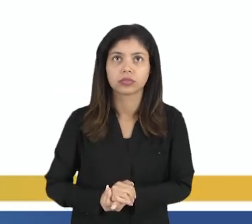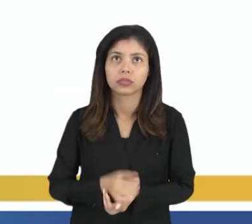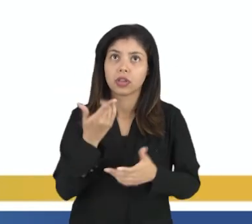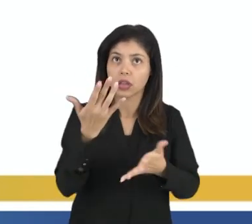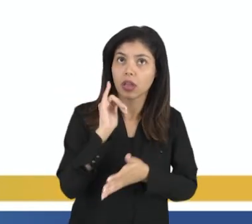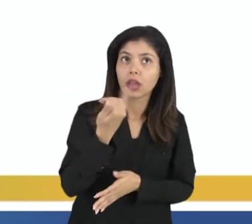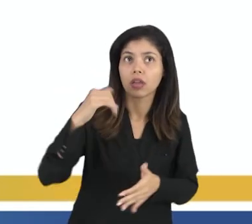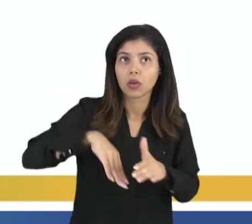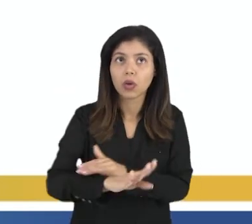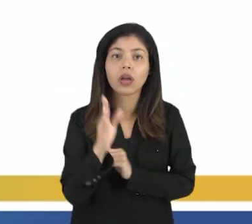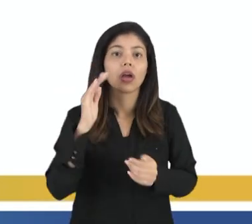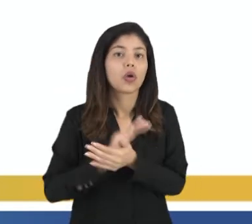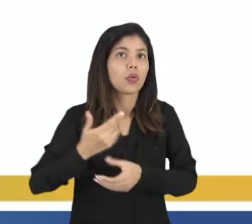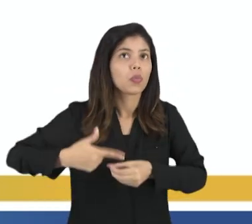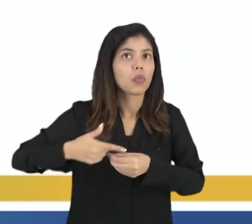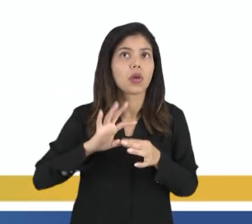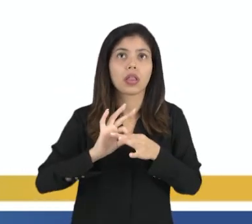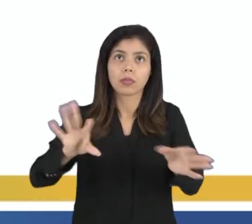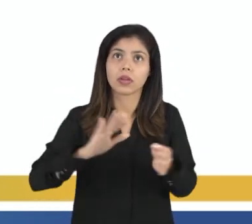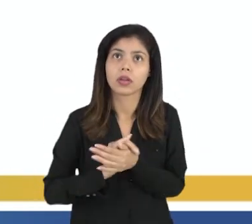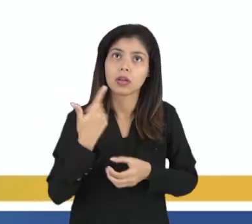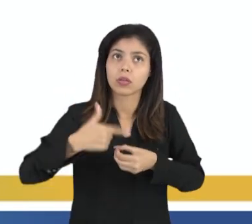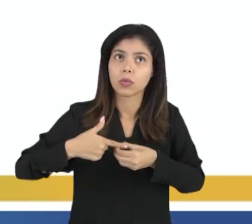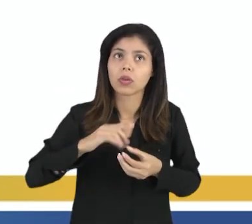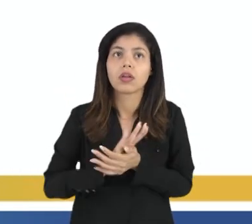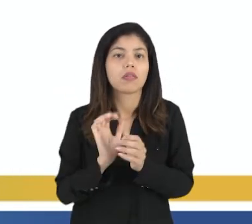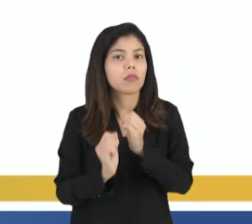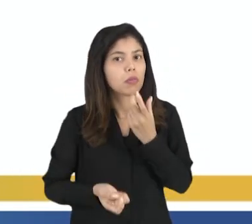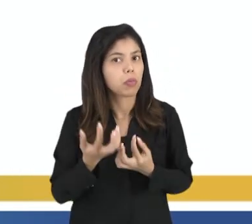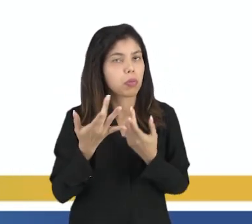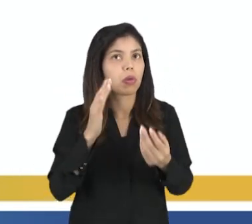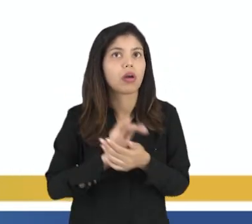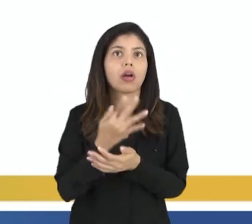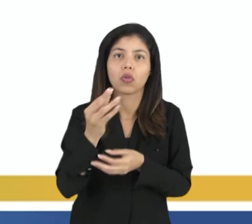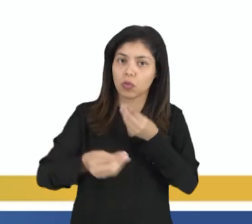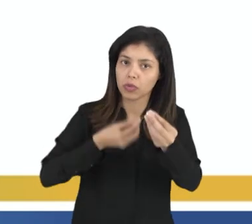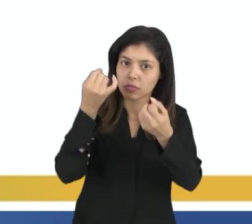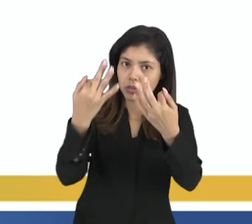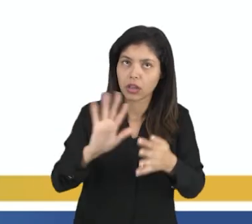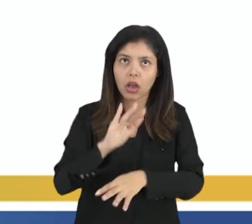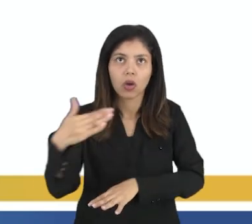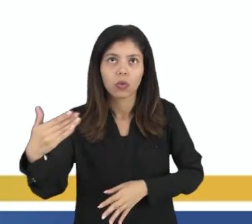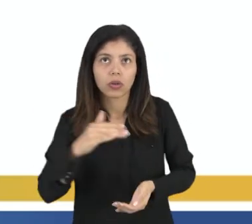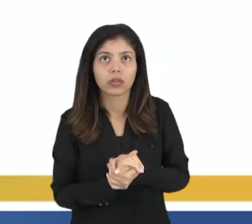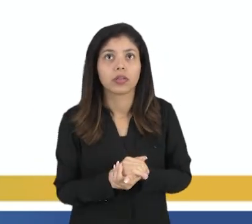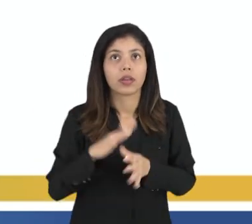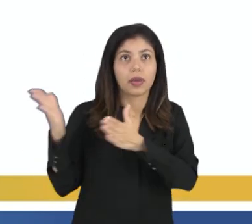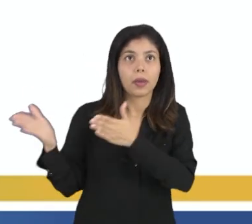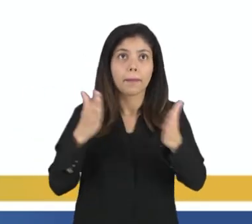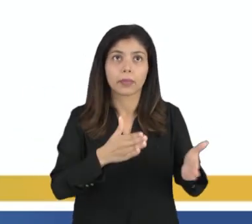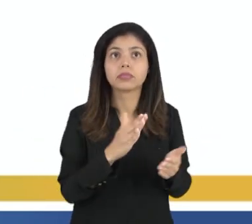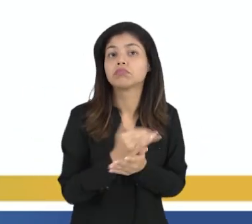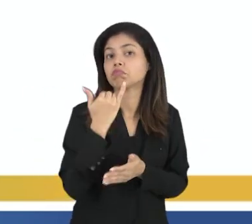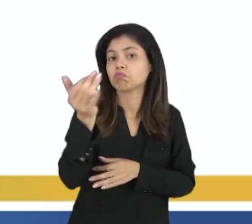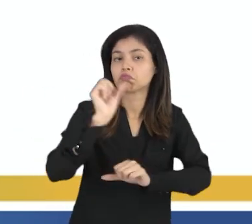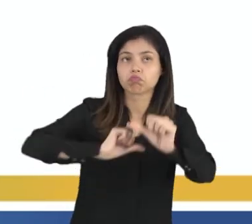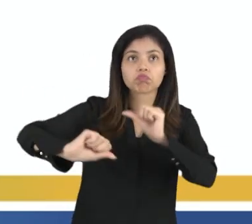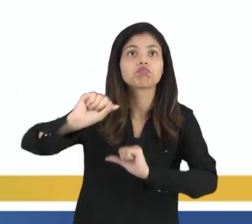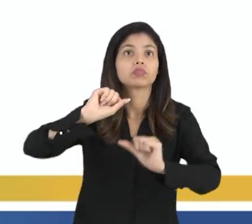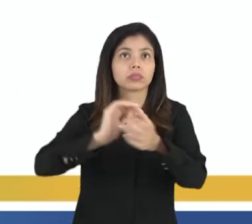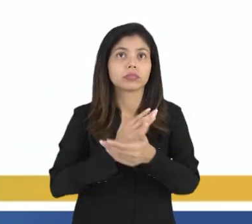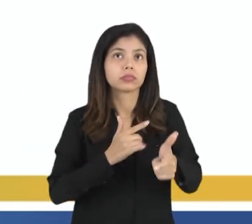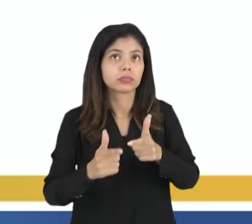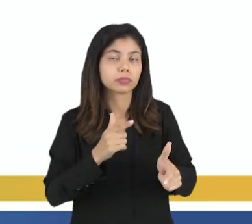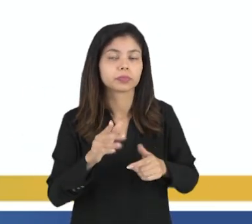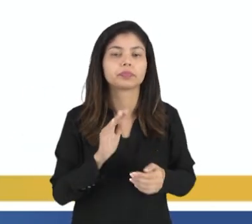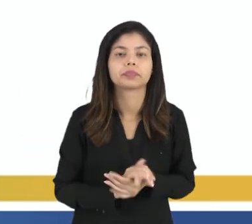energia armazenada no combustível é liberada na combustão, né, que faz o aparelho funcionar, como eu expliquei. Quando o motor funciona, parte da energia é convertida em